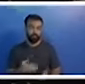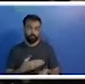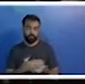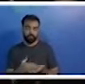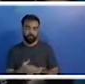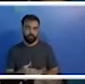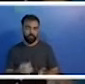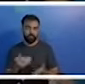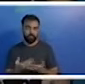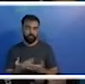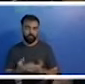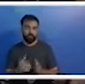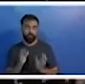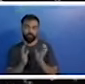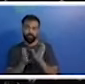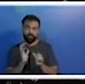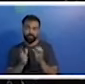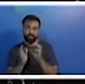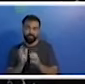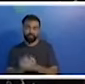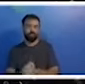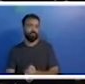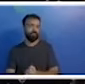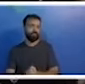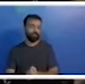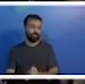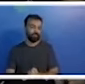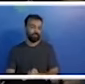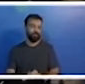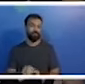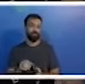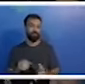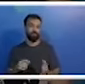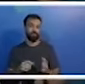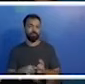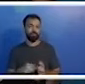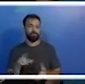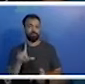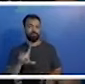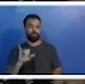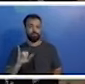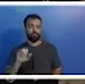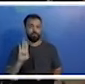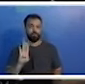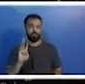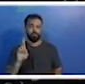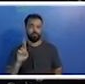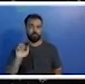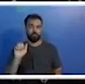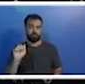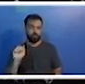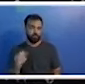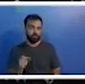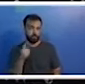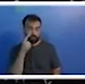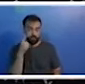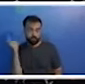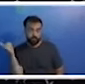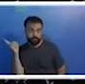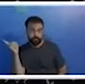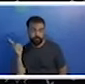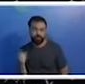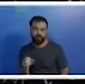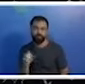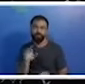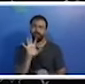no comecinho da aula sobre a língua brasileira de sinais também conhecida como libras mas eu aqui o que que tá escrito aqui